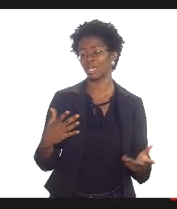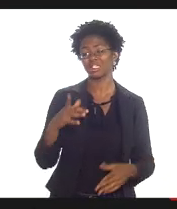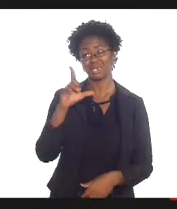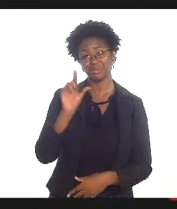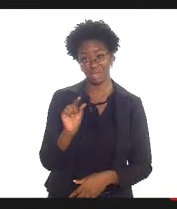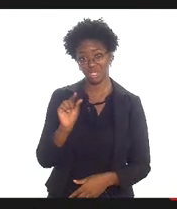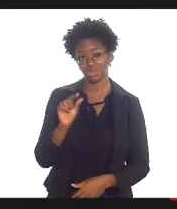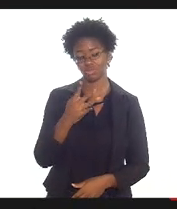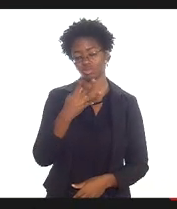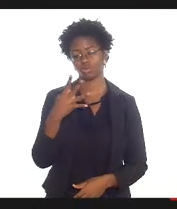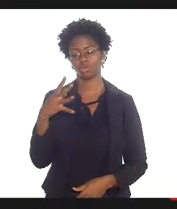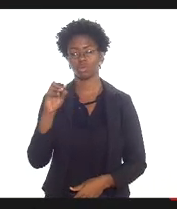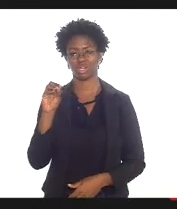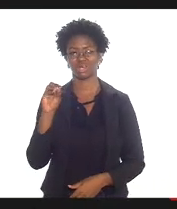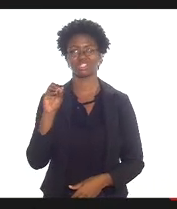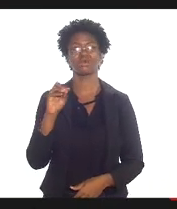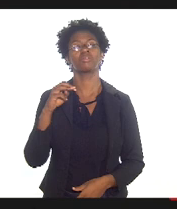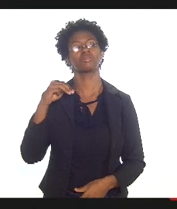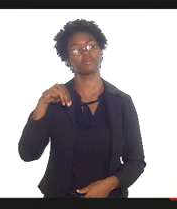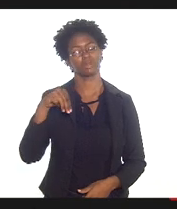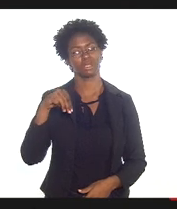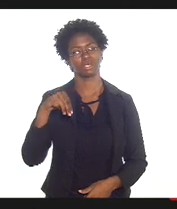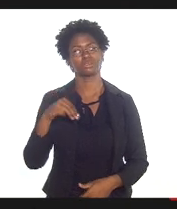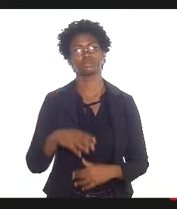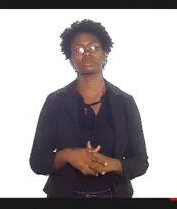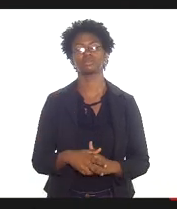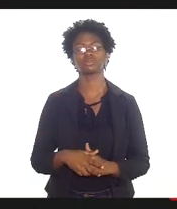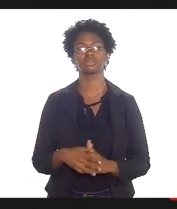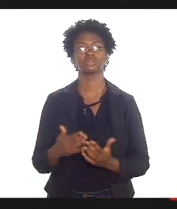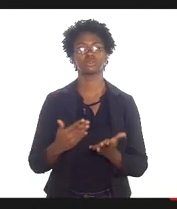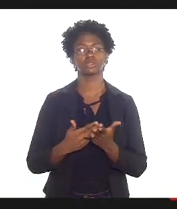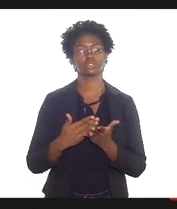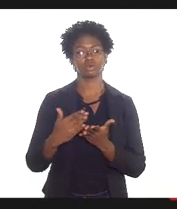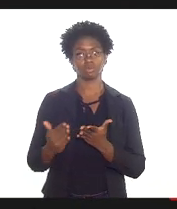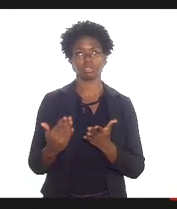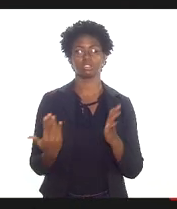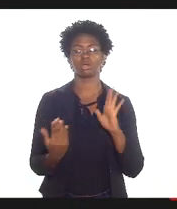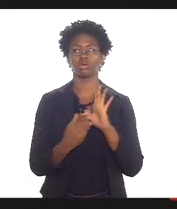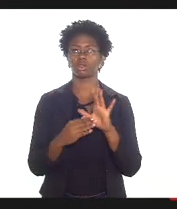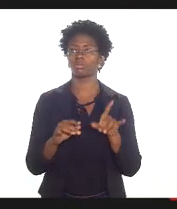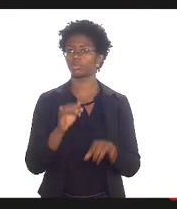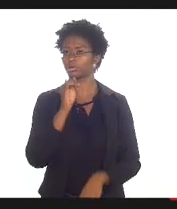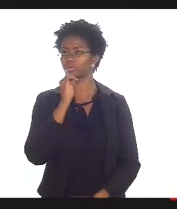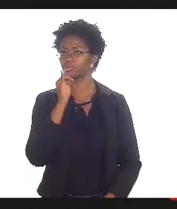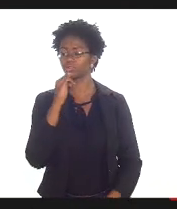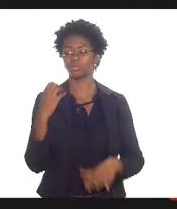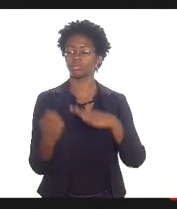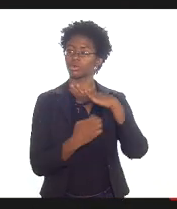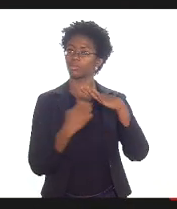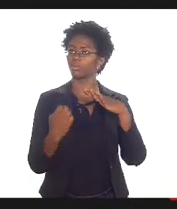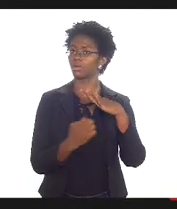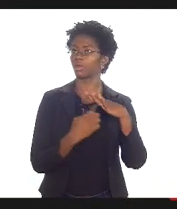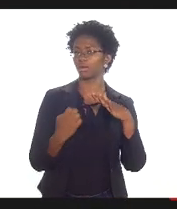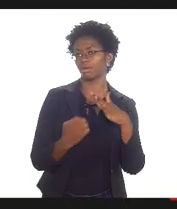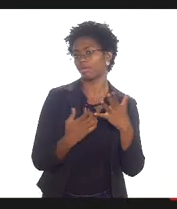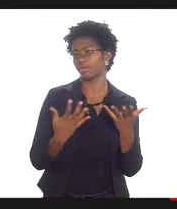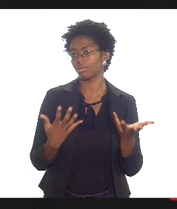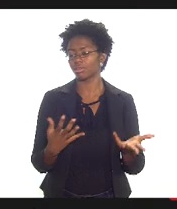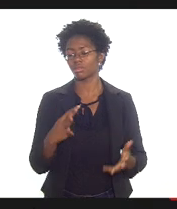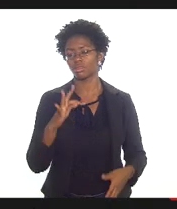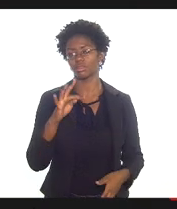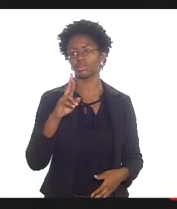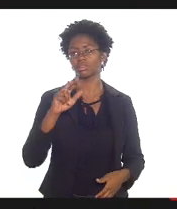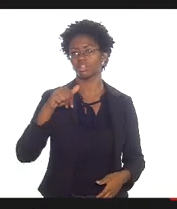400 metros, onde começam a se instalar, por exemplo, empresas como a Perenco e a